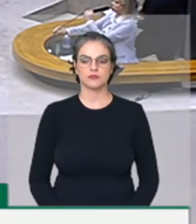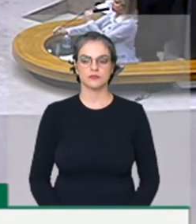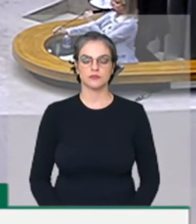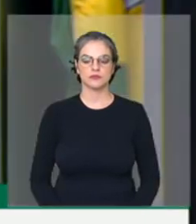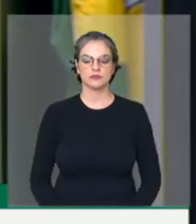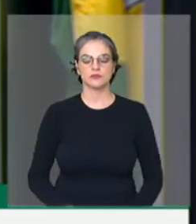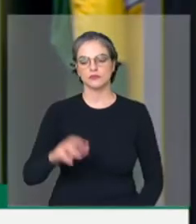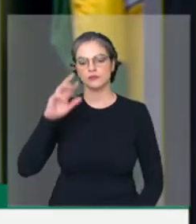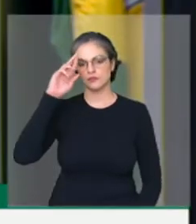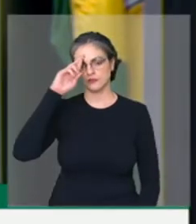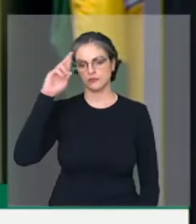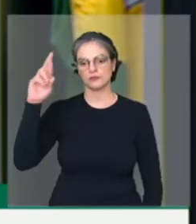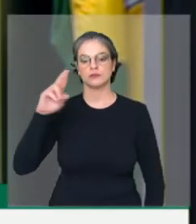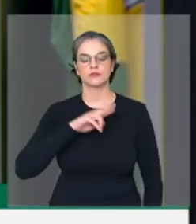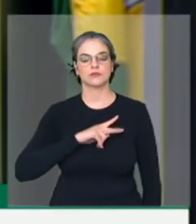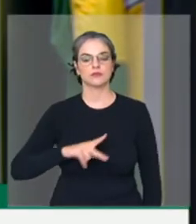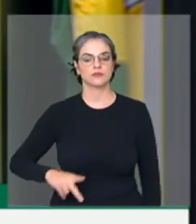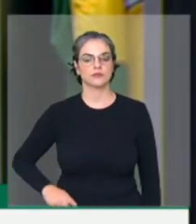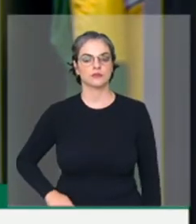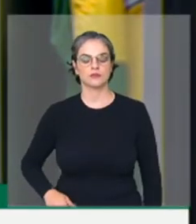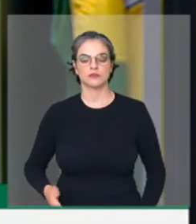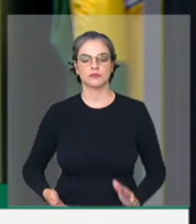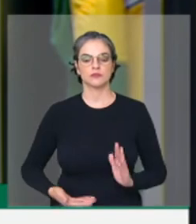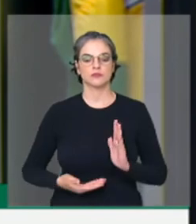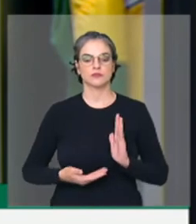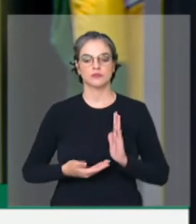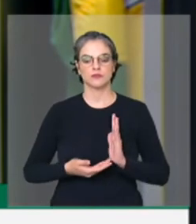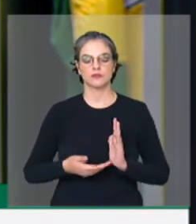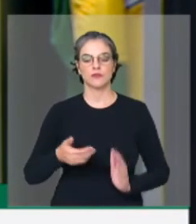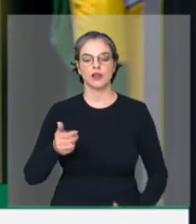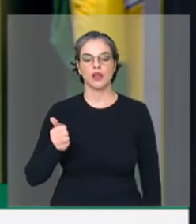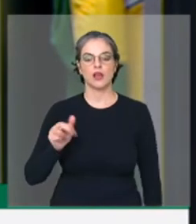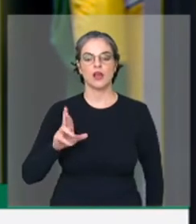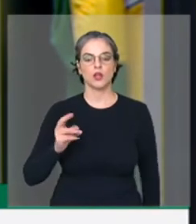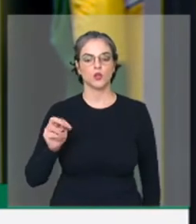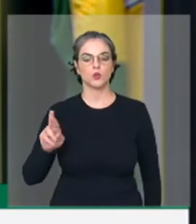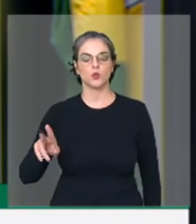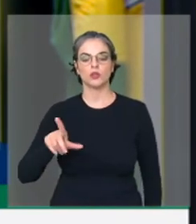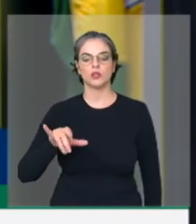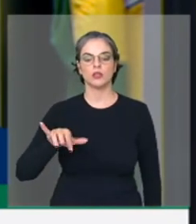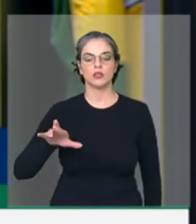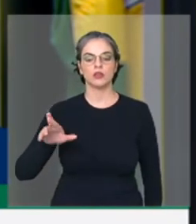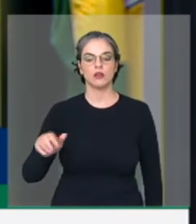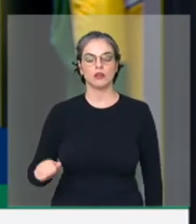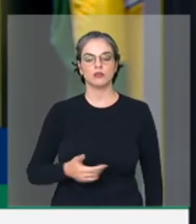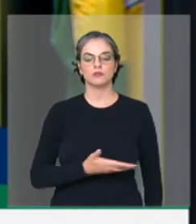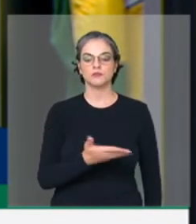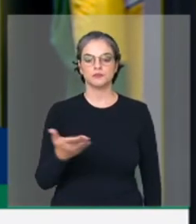Ilustríssimo senhor presidente dessa casa, Arthur Lira, nobres parlamentares,